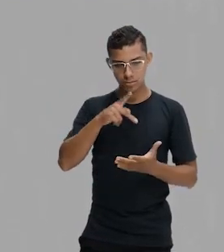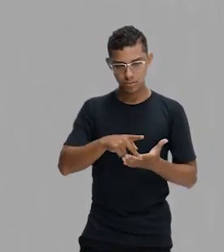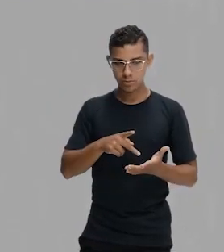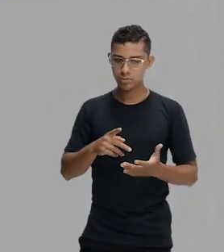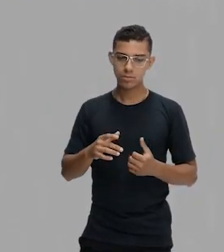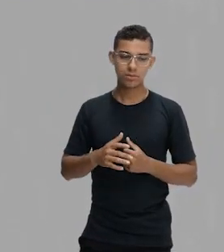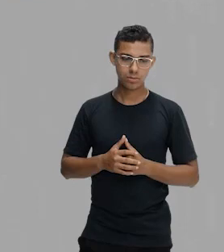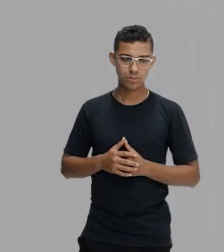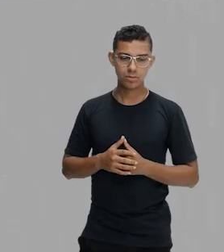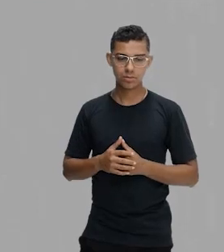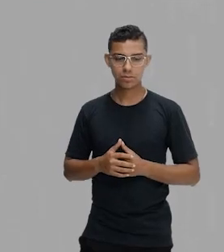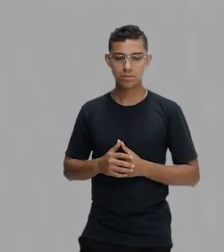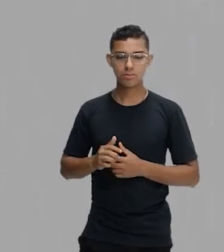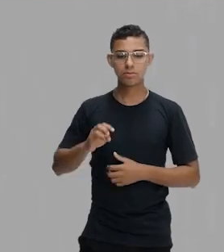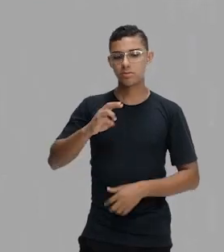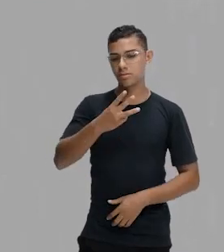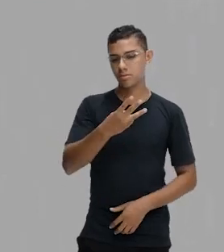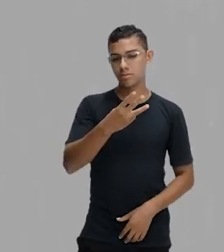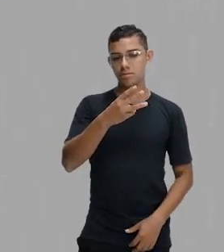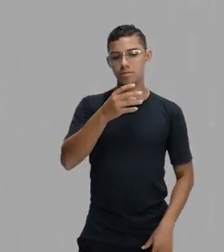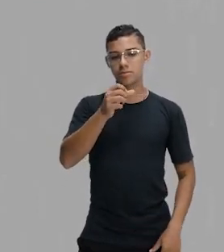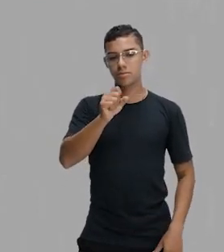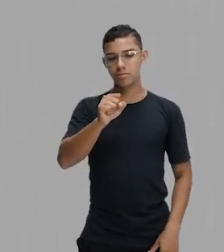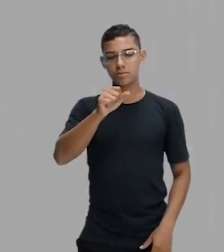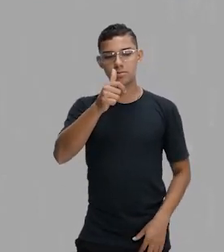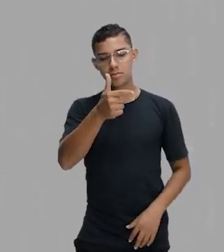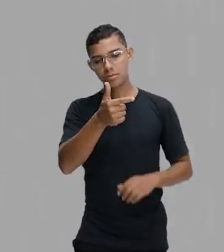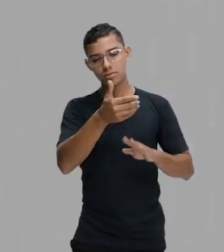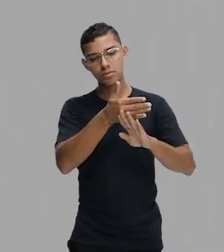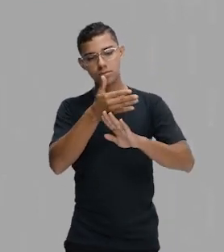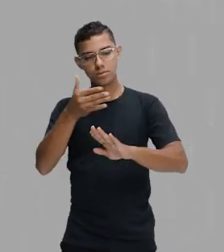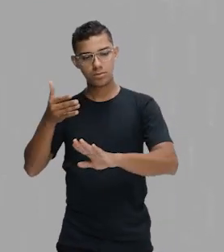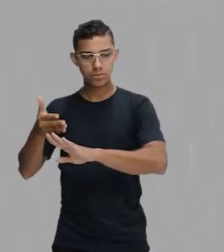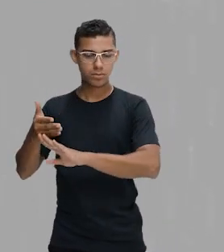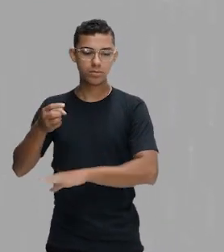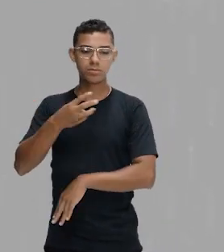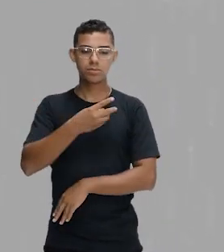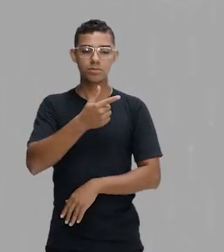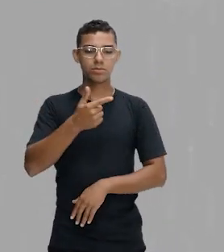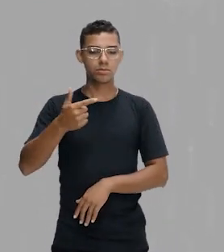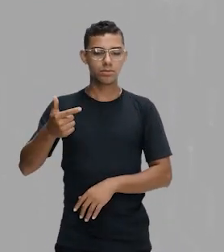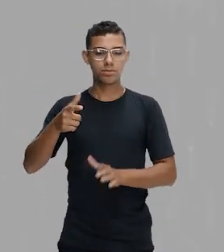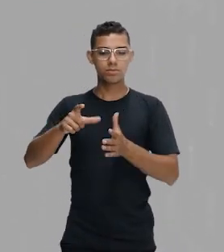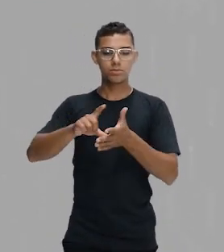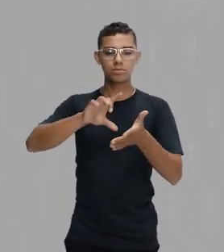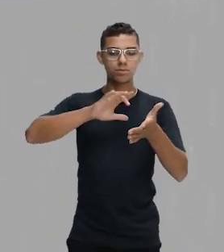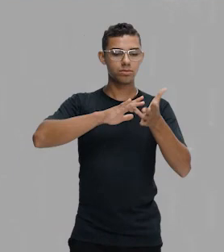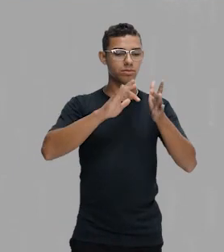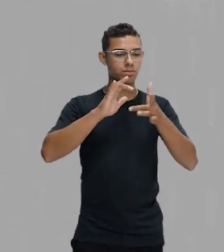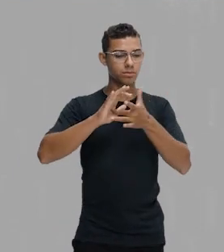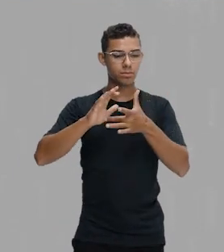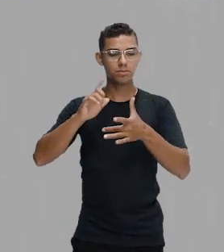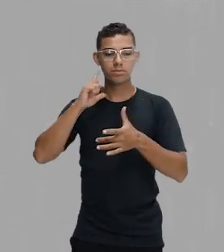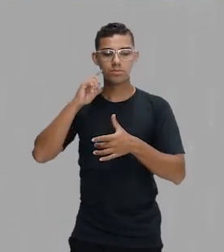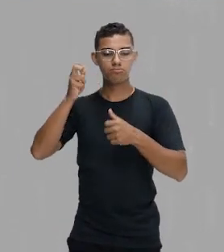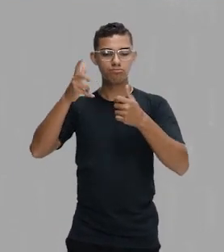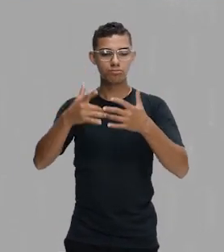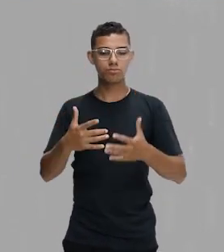384 a 322 anos antes de Cristo, ok? Afirmava que o universo é esférico